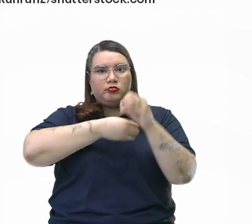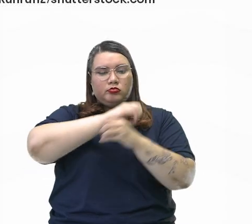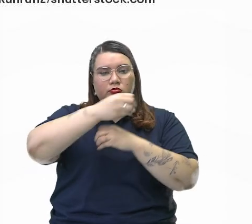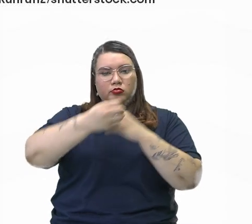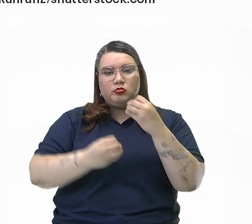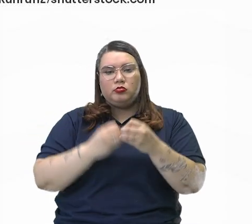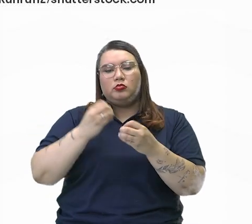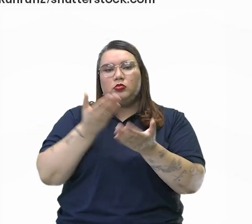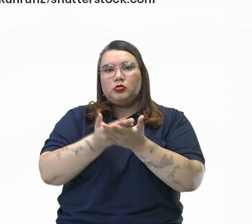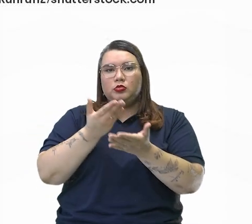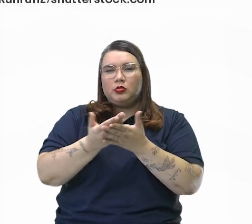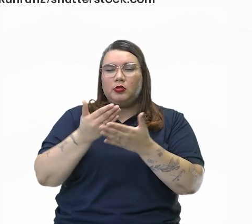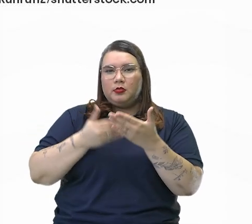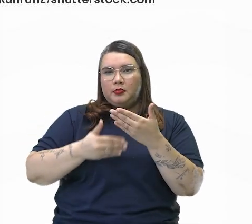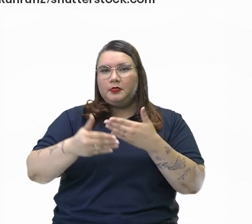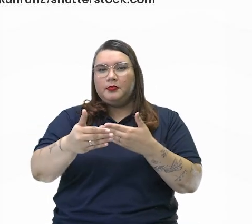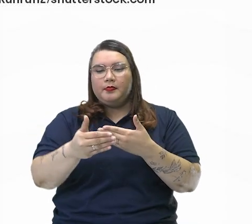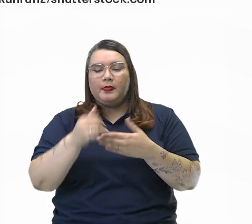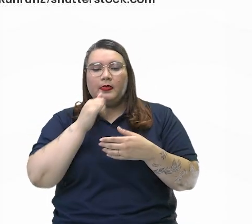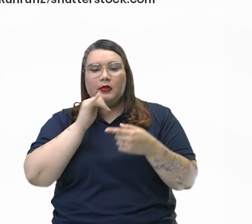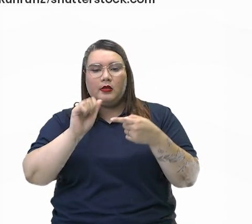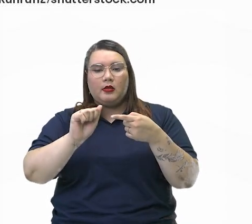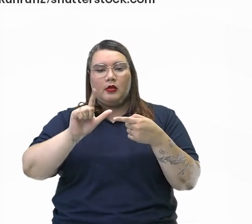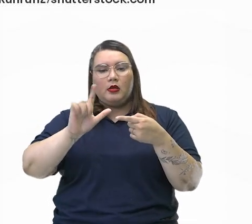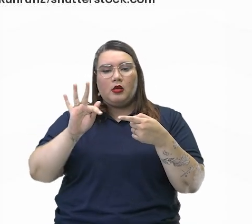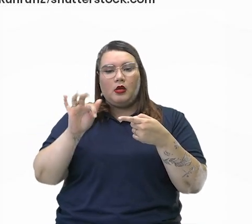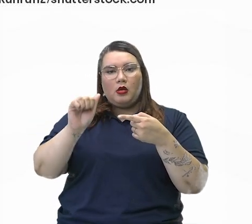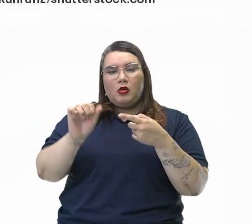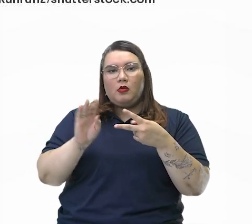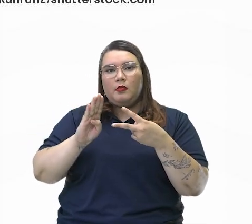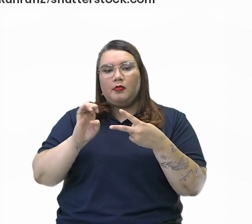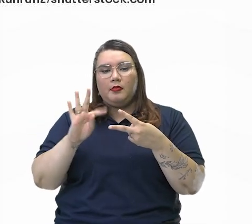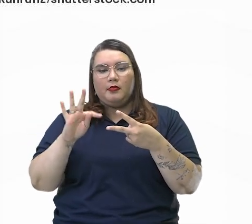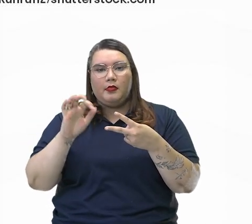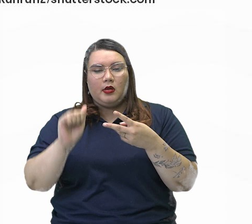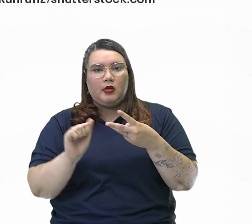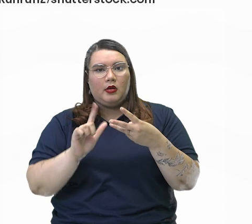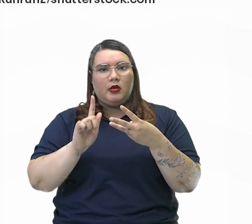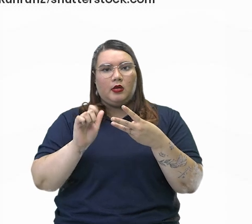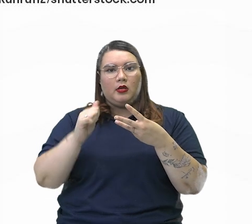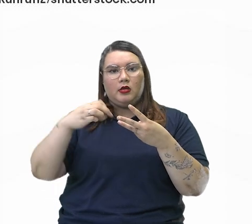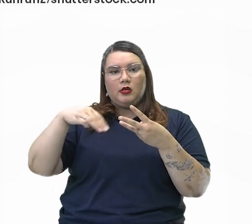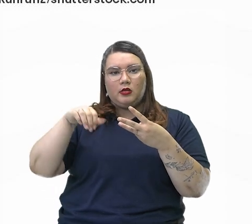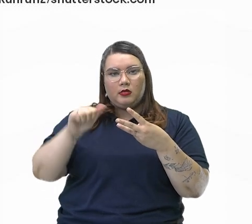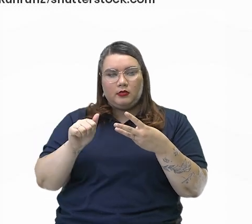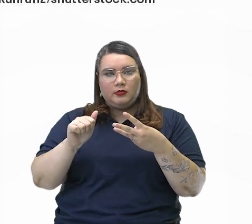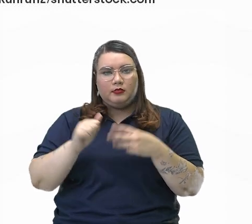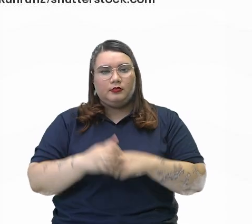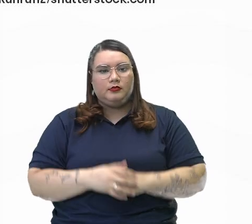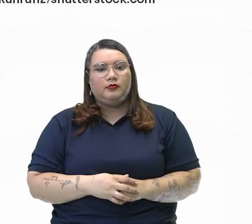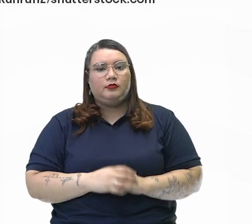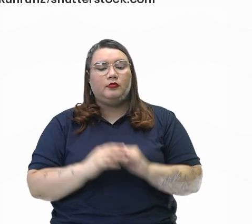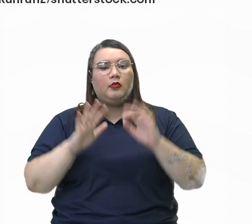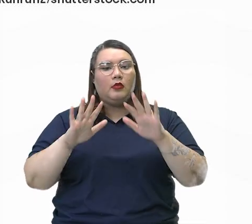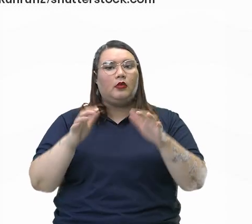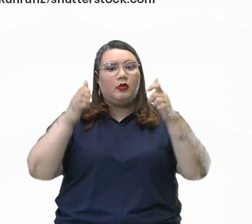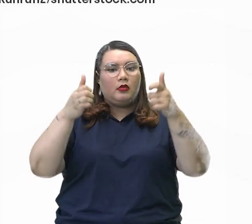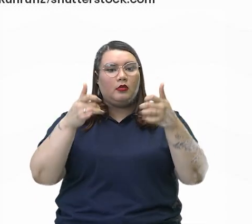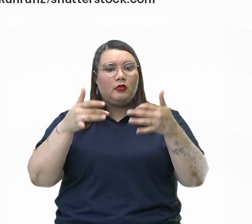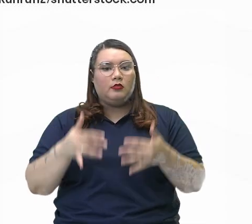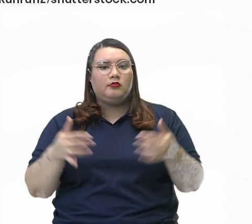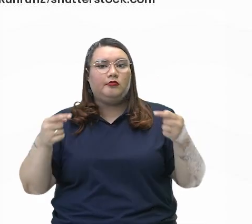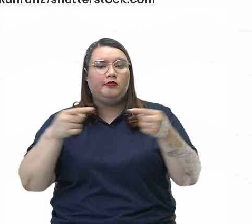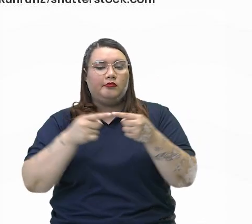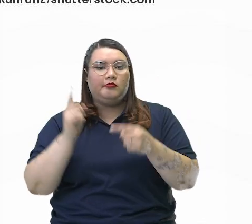partículas, que nós vamos estudar daqui a pouco, como a alfa, a beta ou a gama. E quando se fala